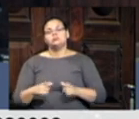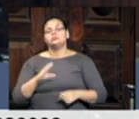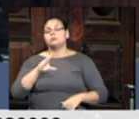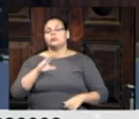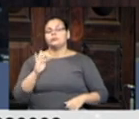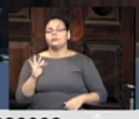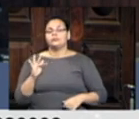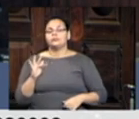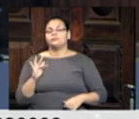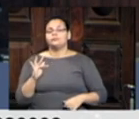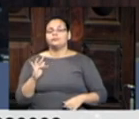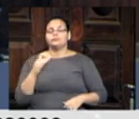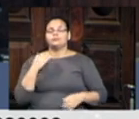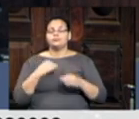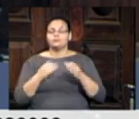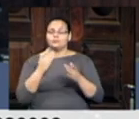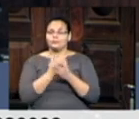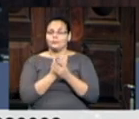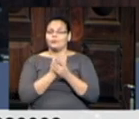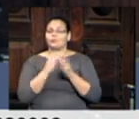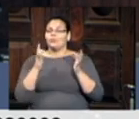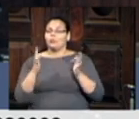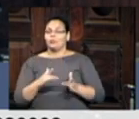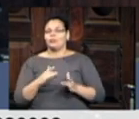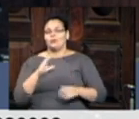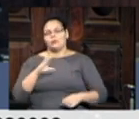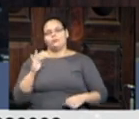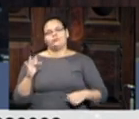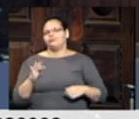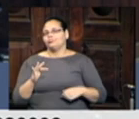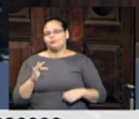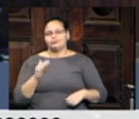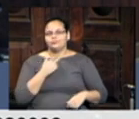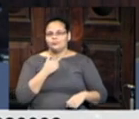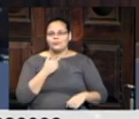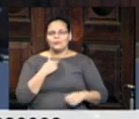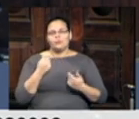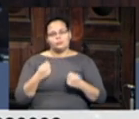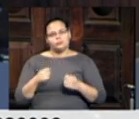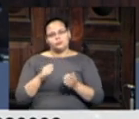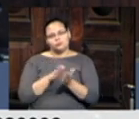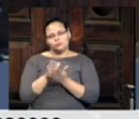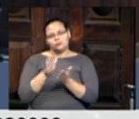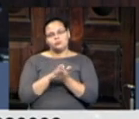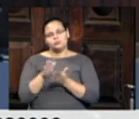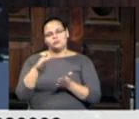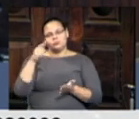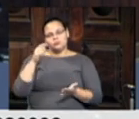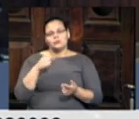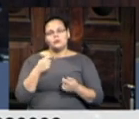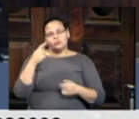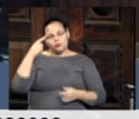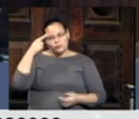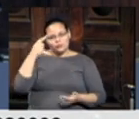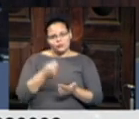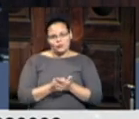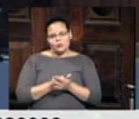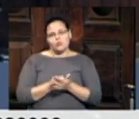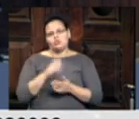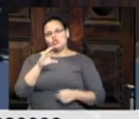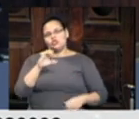Frio. Peço deferimento da publicação dessa decisão no Diário